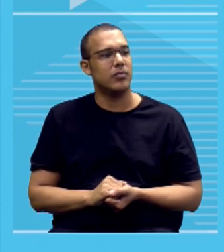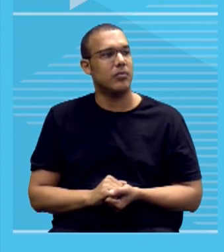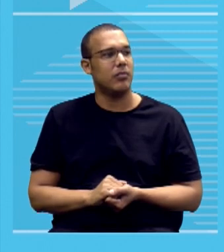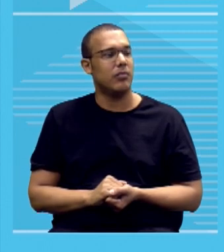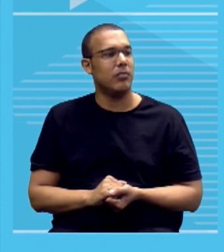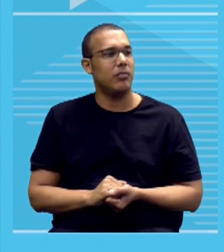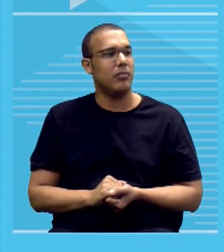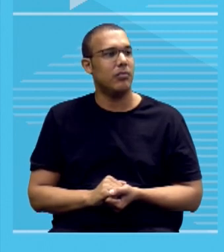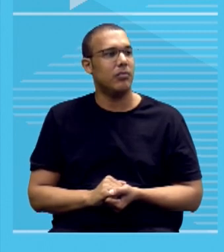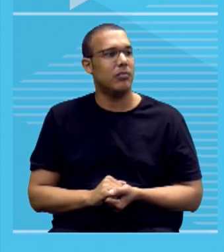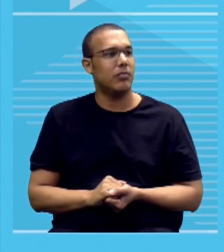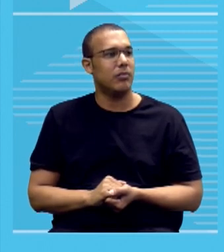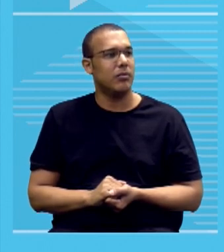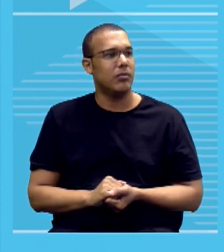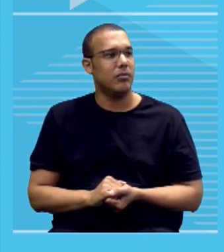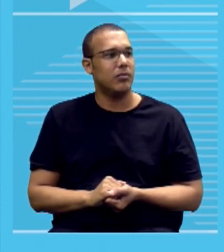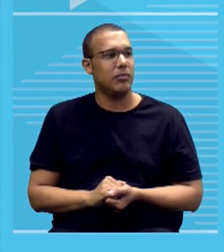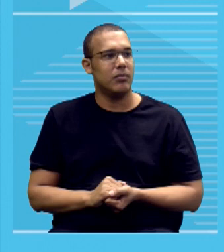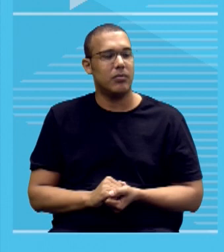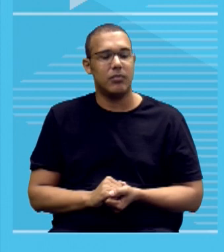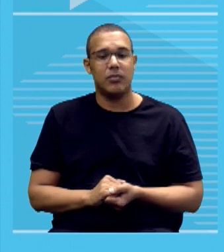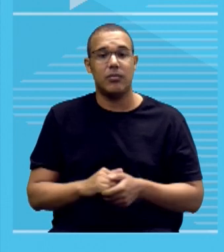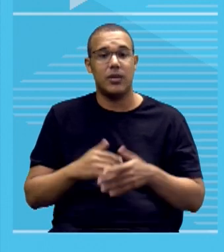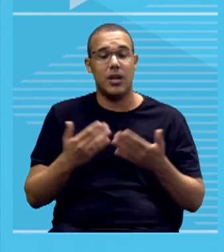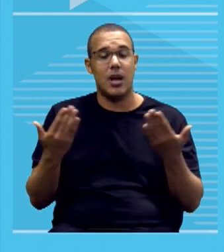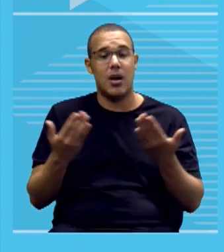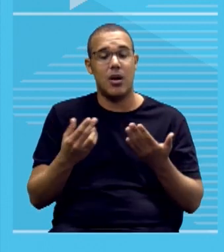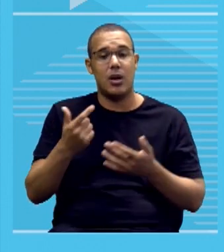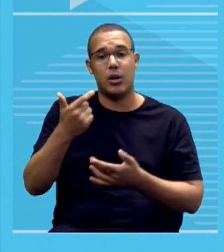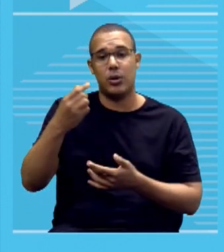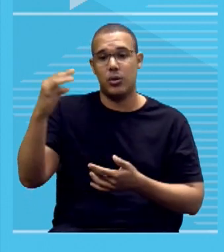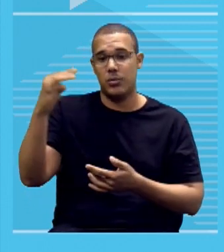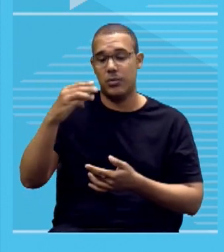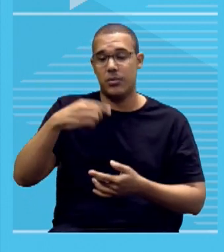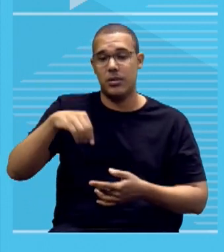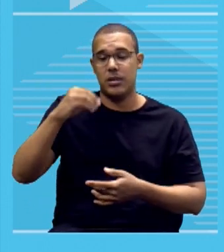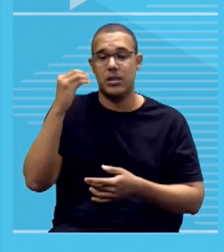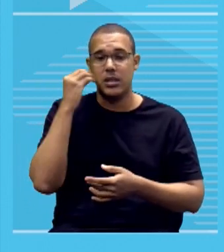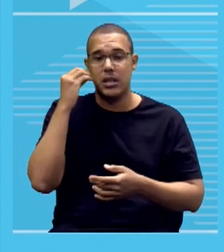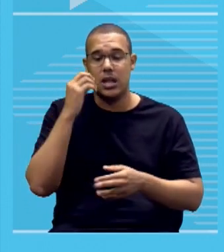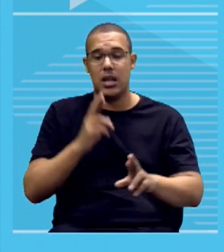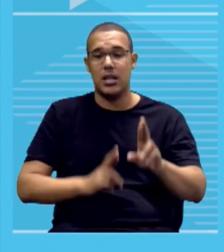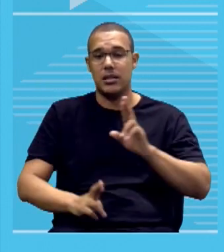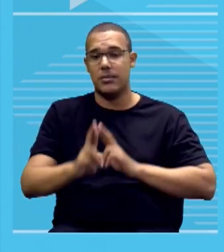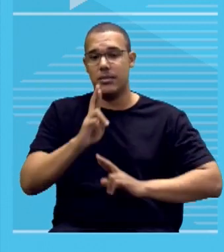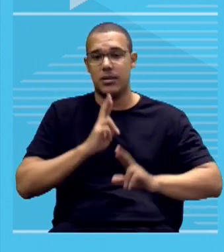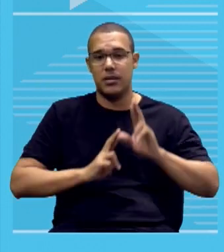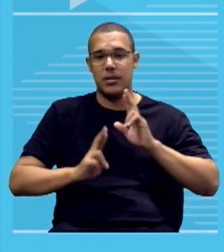valem, respectivamente. E aí eu vou pedir 2 minutinhos para vocês tentarem fazer a questão.